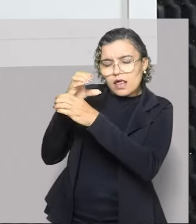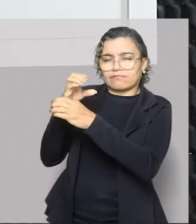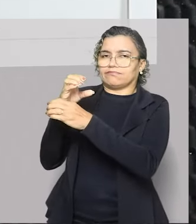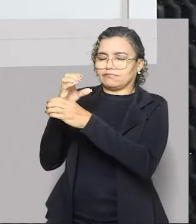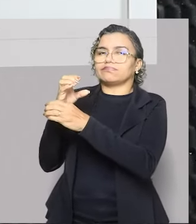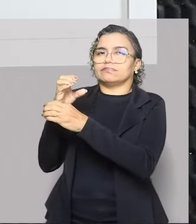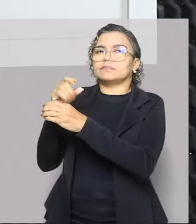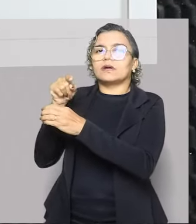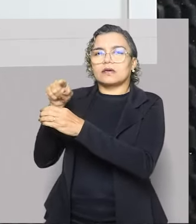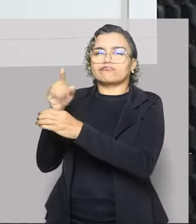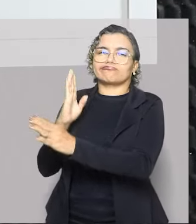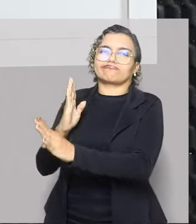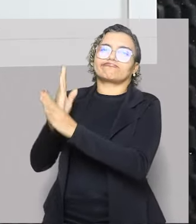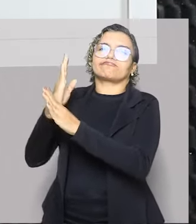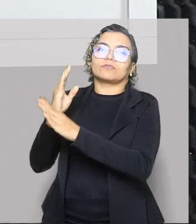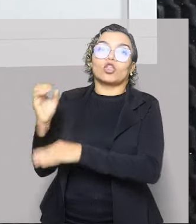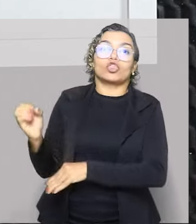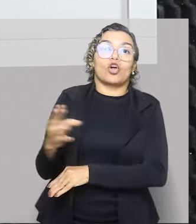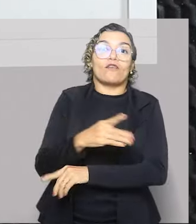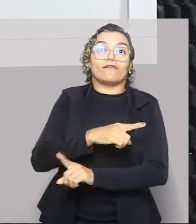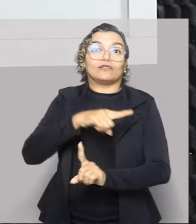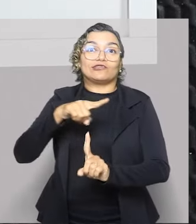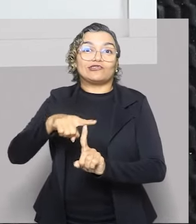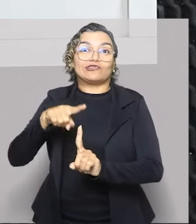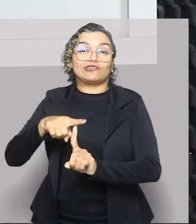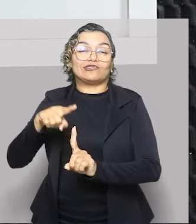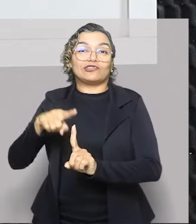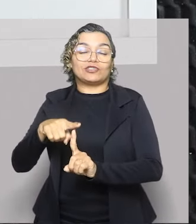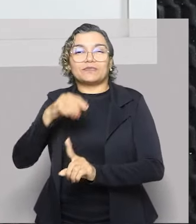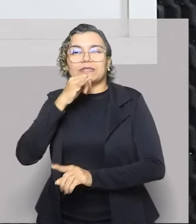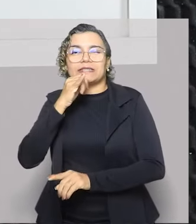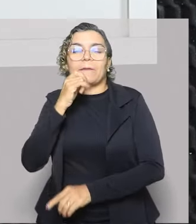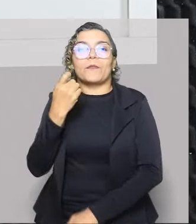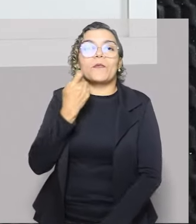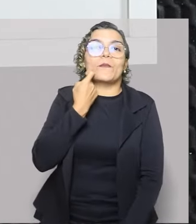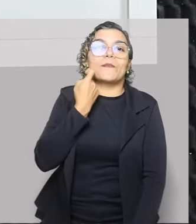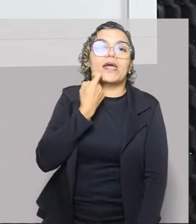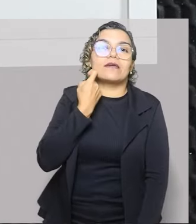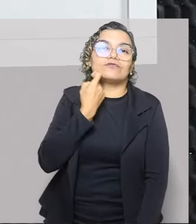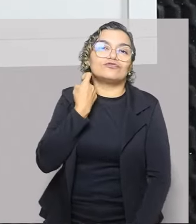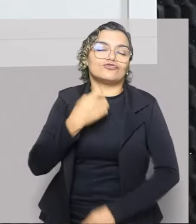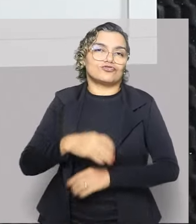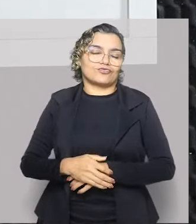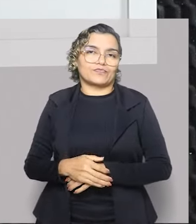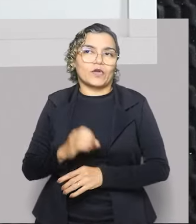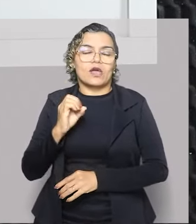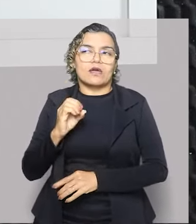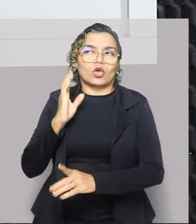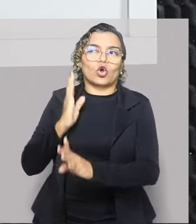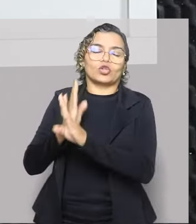ali lugar encontraram uma nova espécie de peixe encontrar uma nova espécie de alga